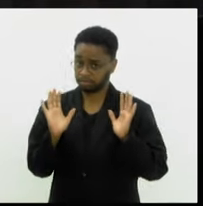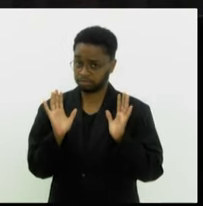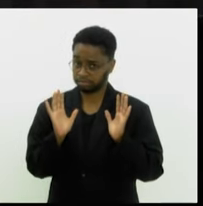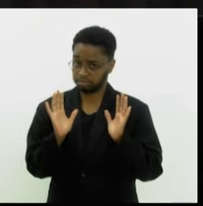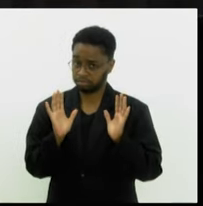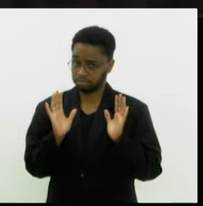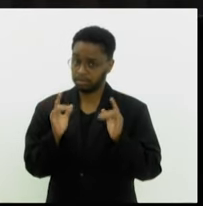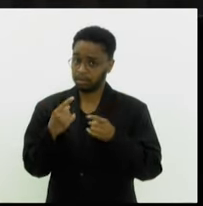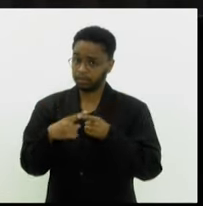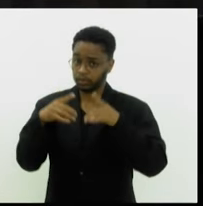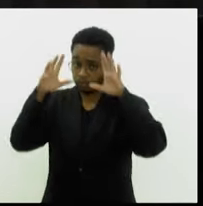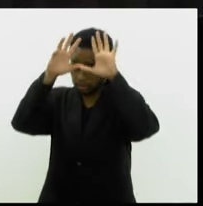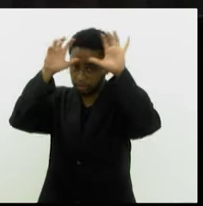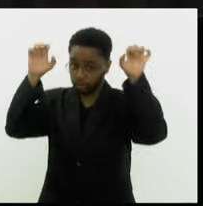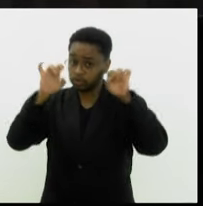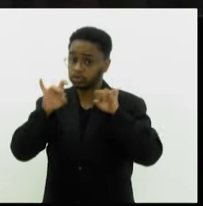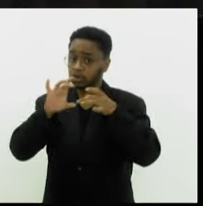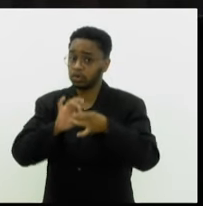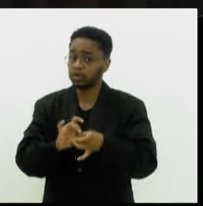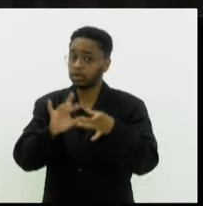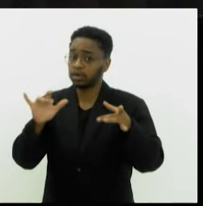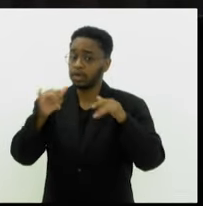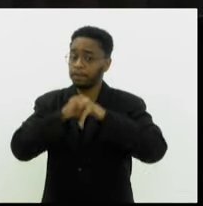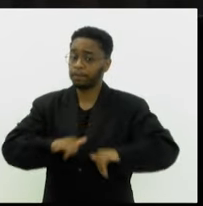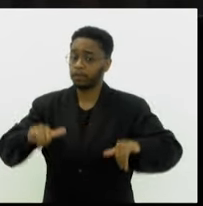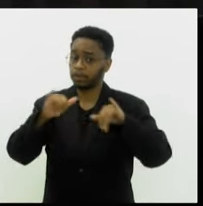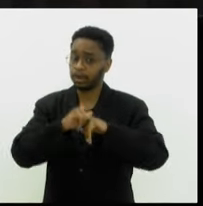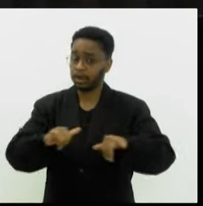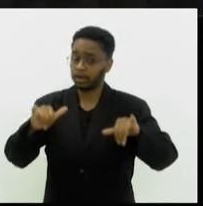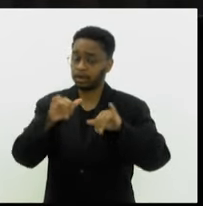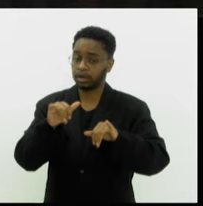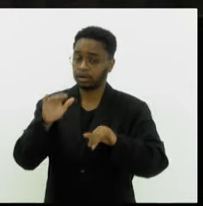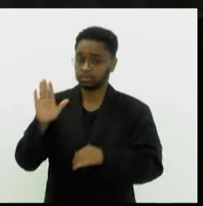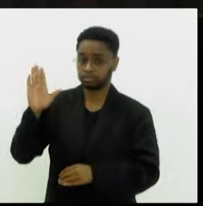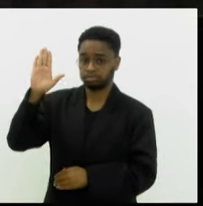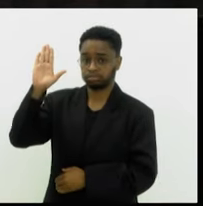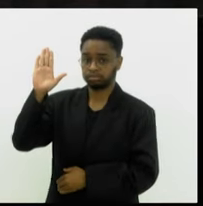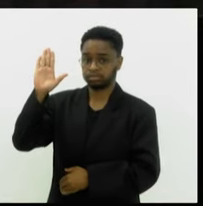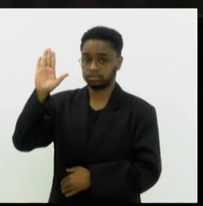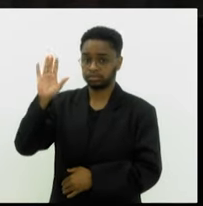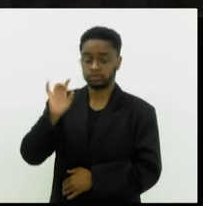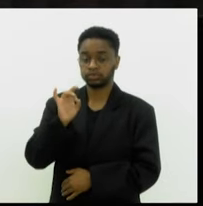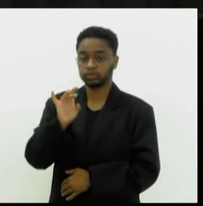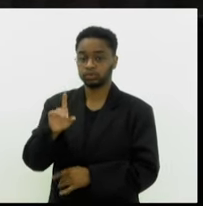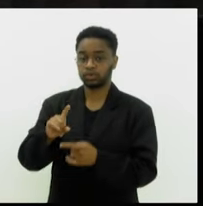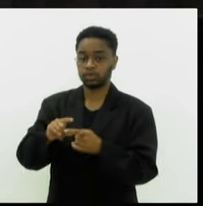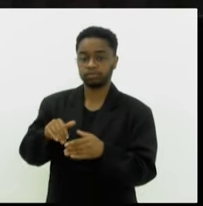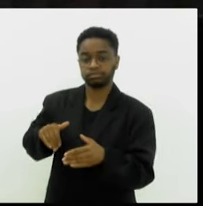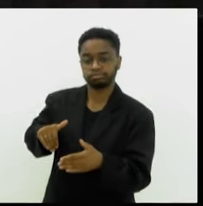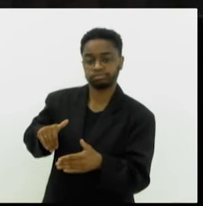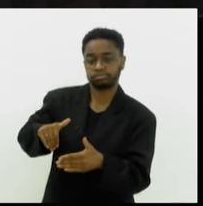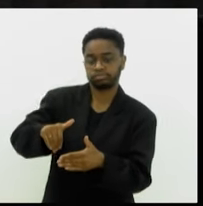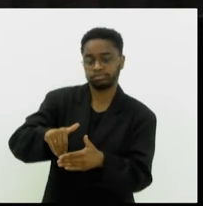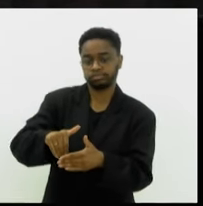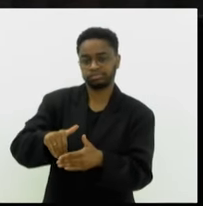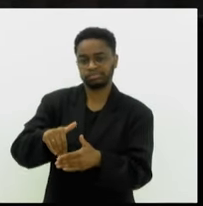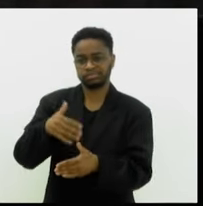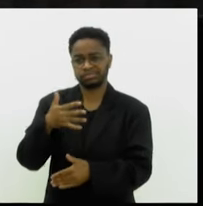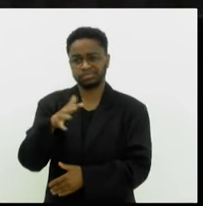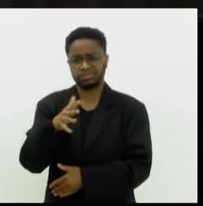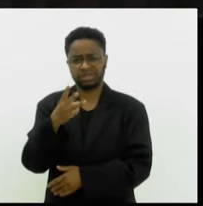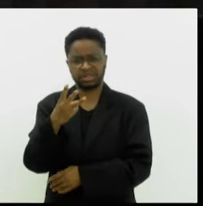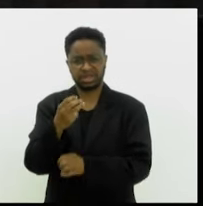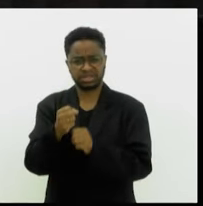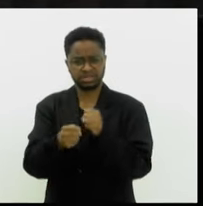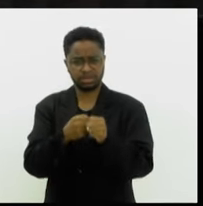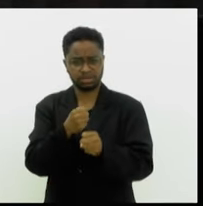tribunal só vai permitir a propaganda para o legislativo quando chegar lá, daqui a